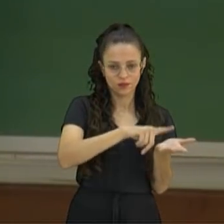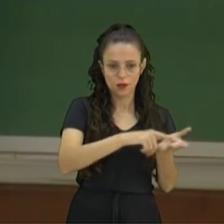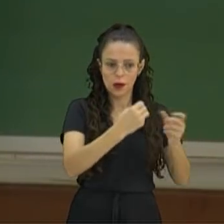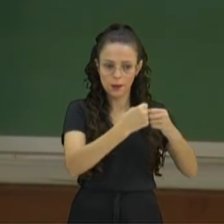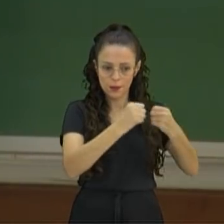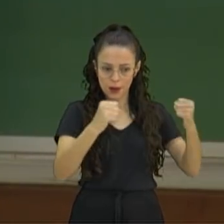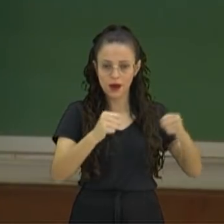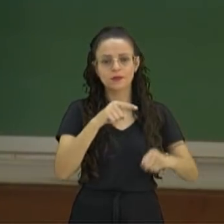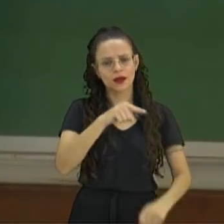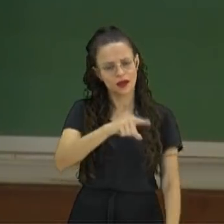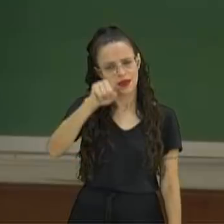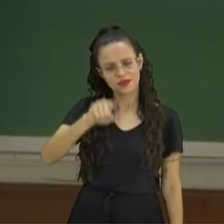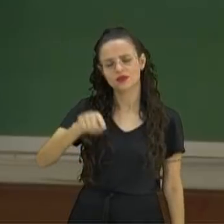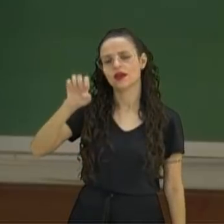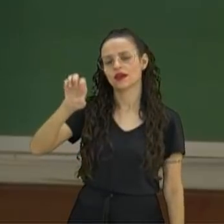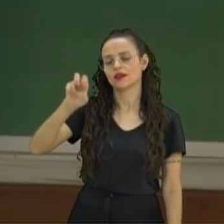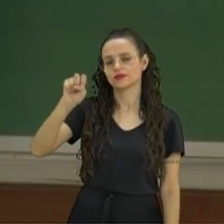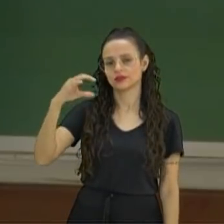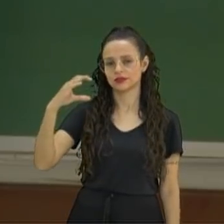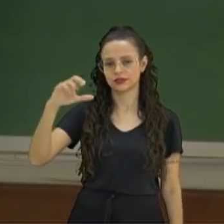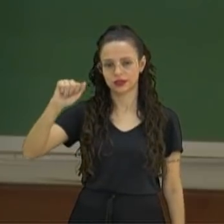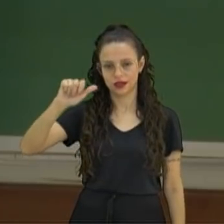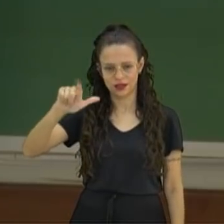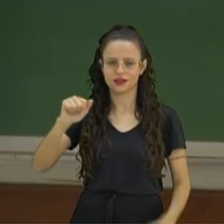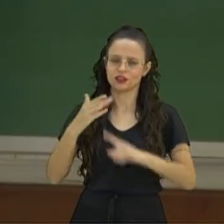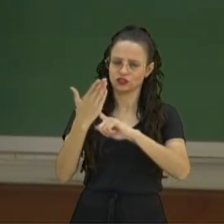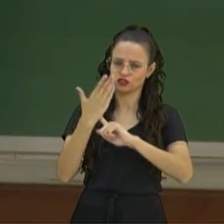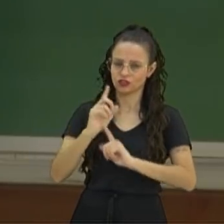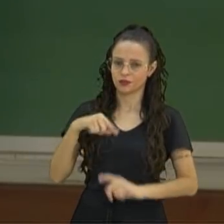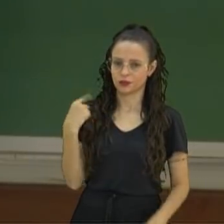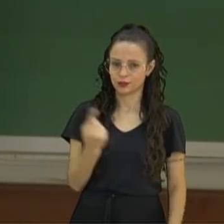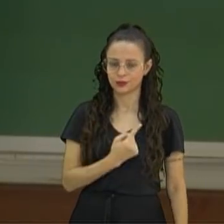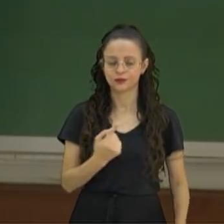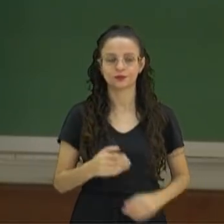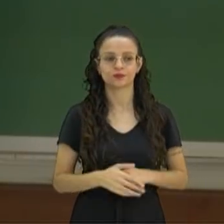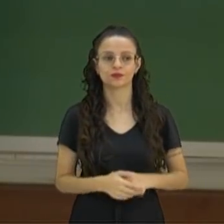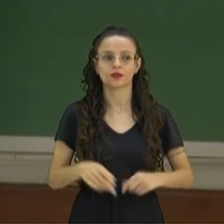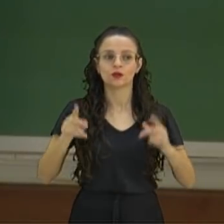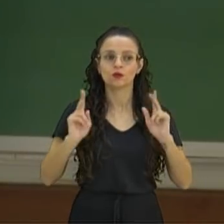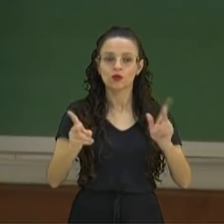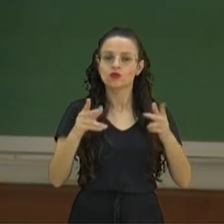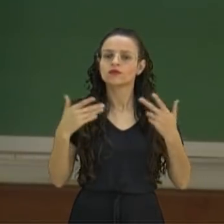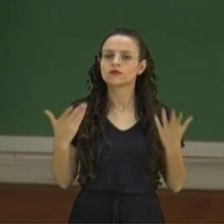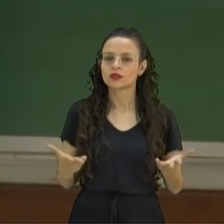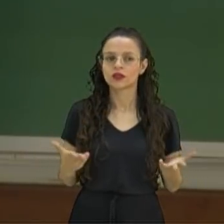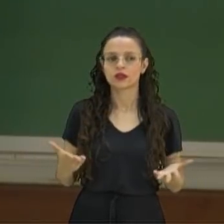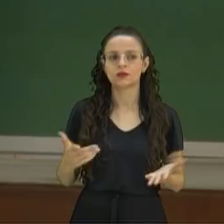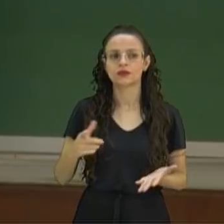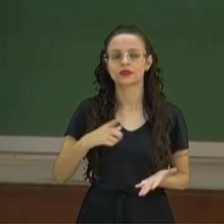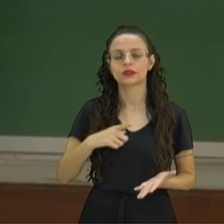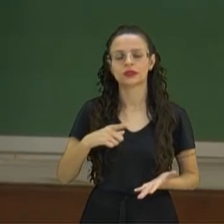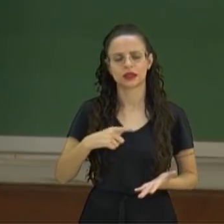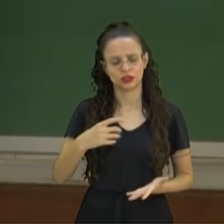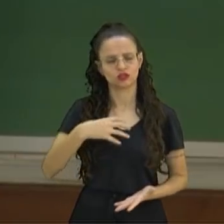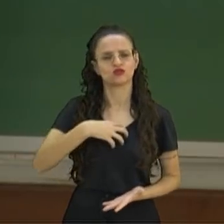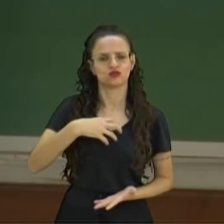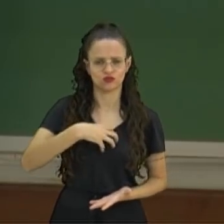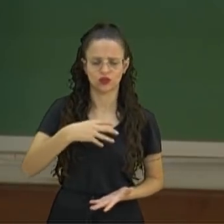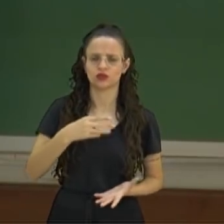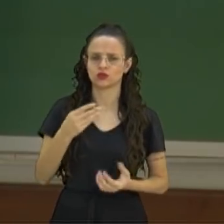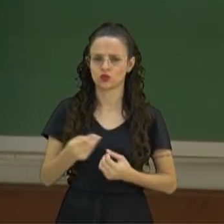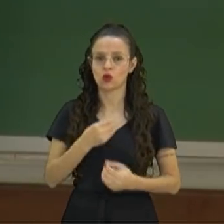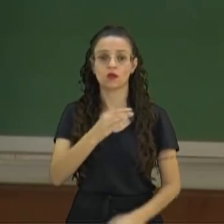vai indicar para nós, ok? E aí, continuando ali com essa ideia, eu tenho uma forma de representar,